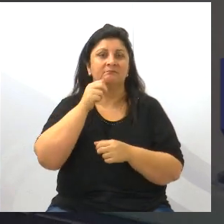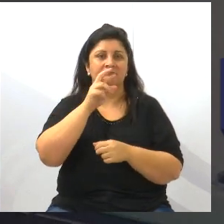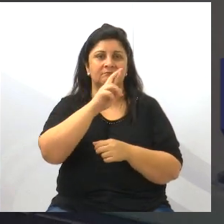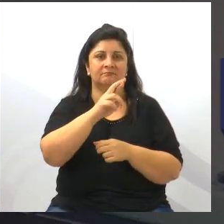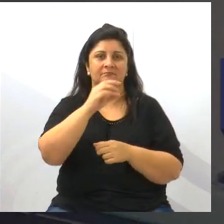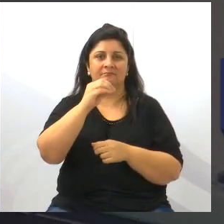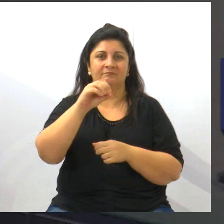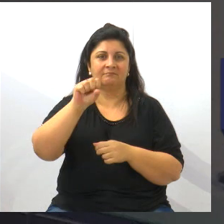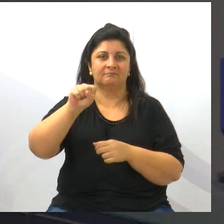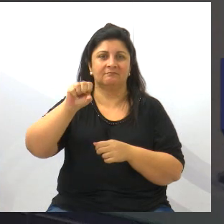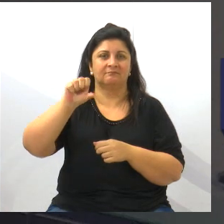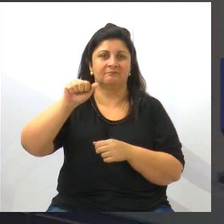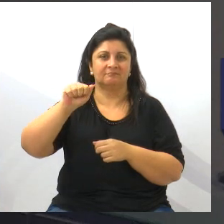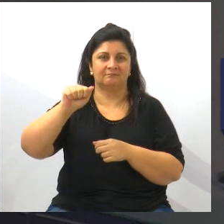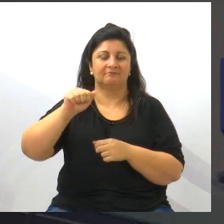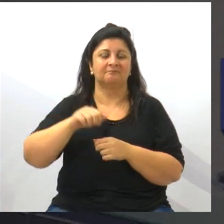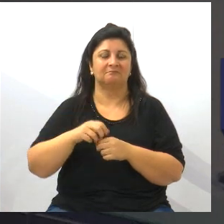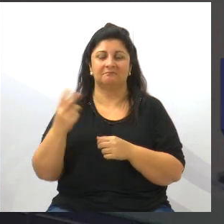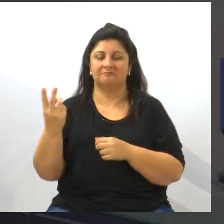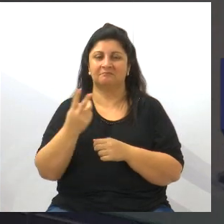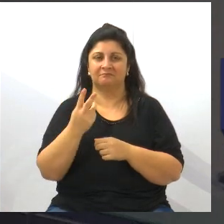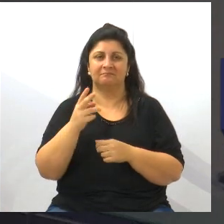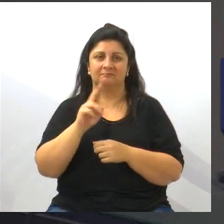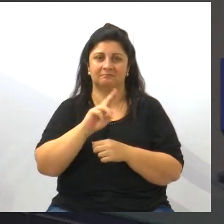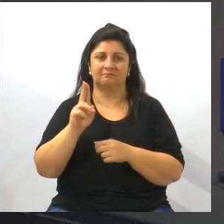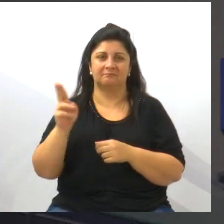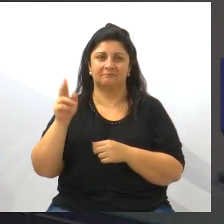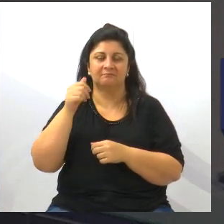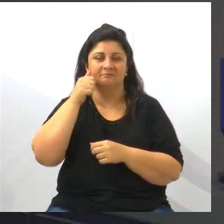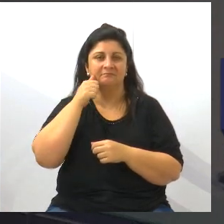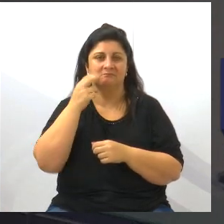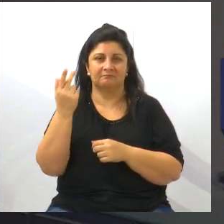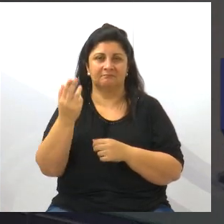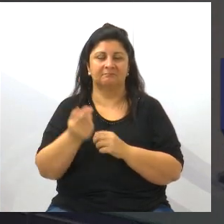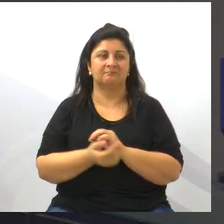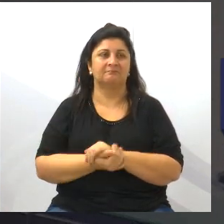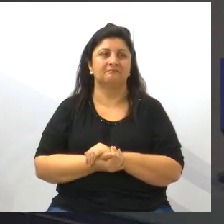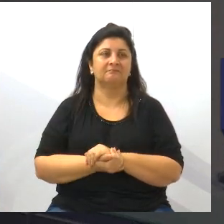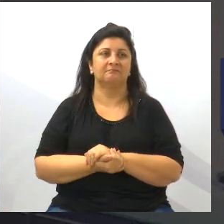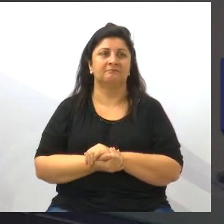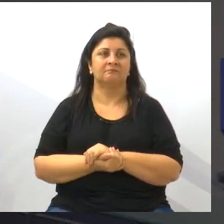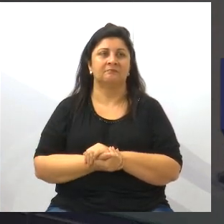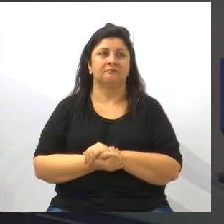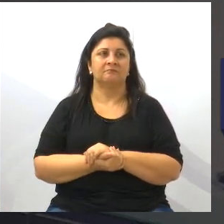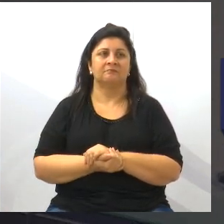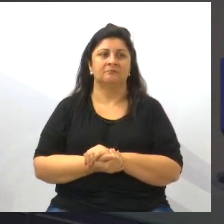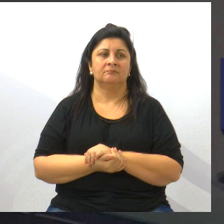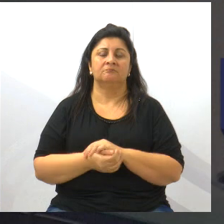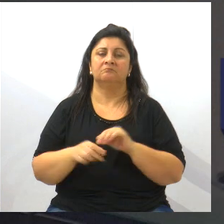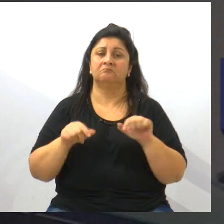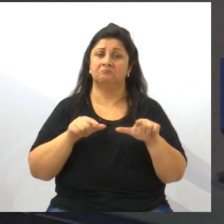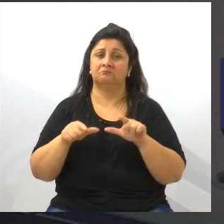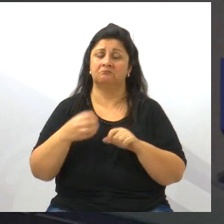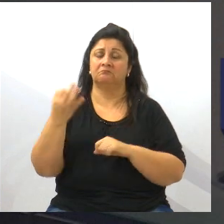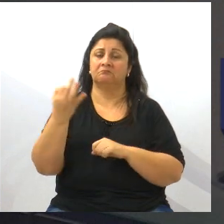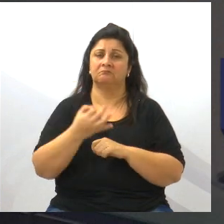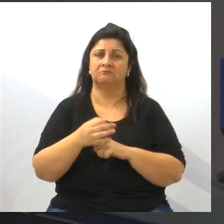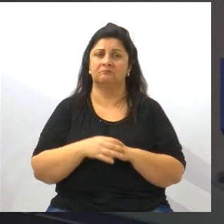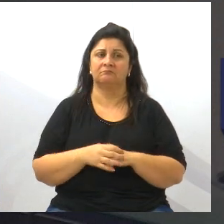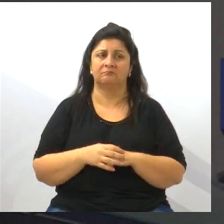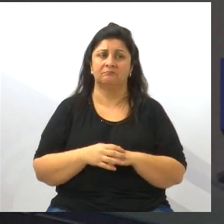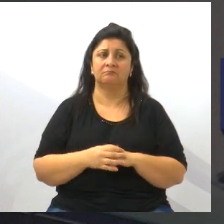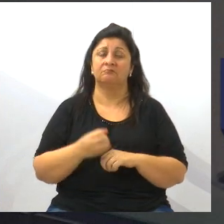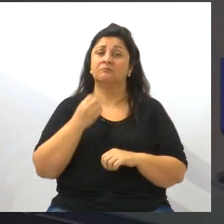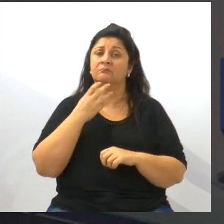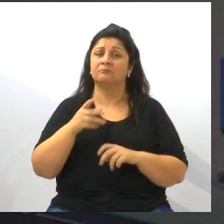se juntaram, estão fazendo um trabalho bacana lá no Rio Comprido. E é de bom para a